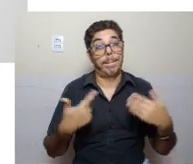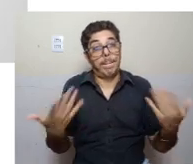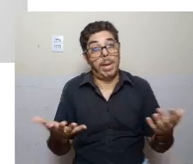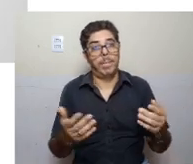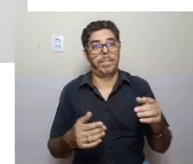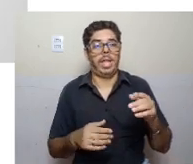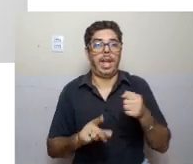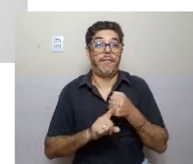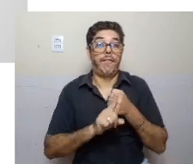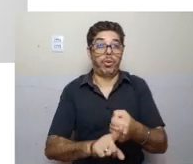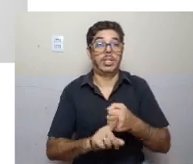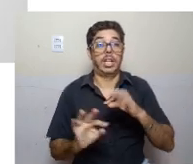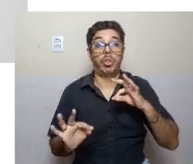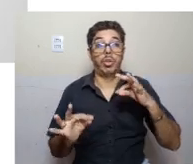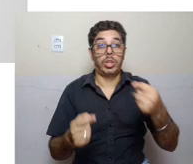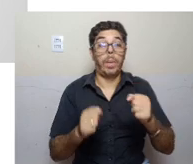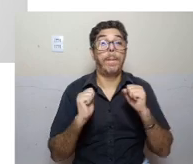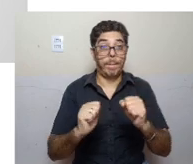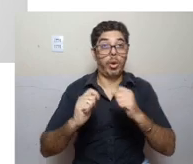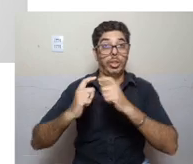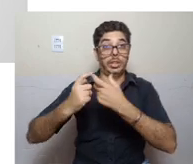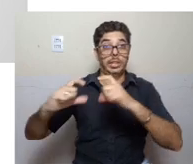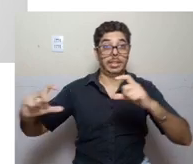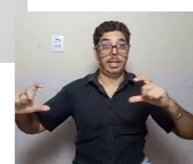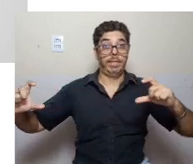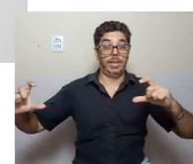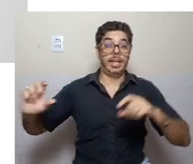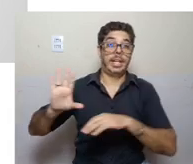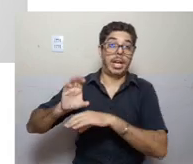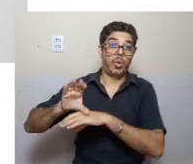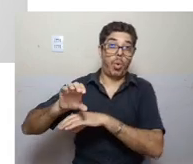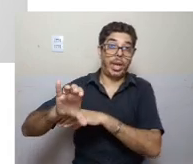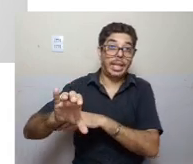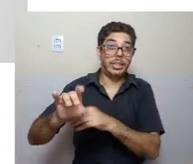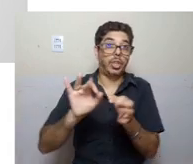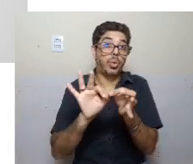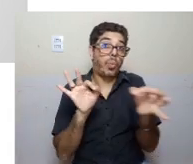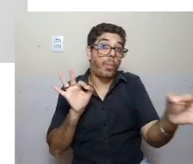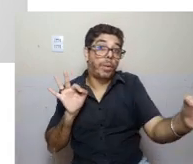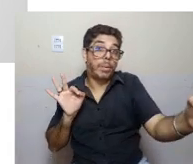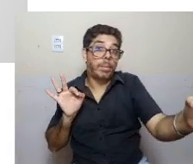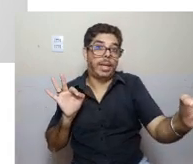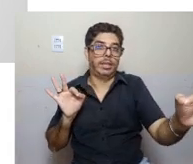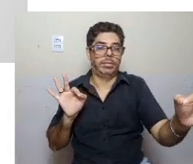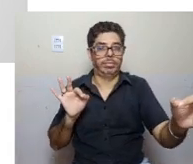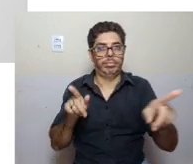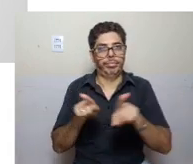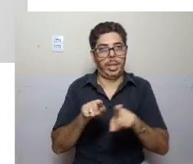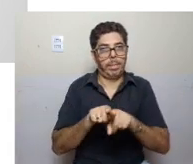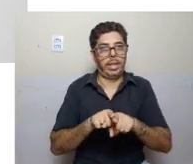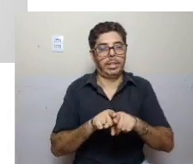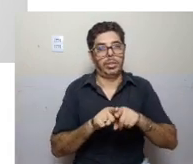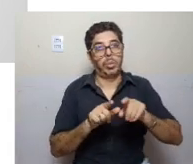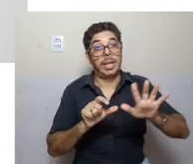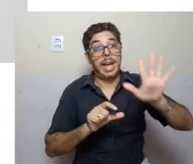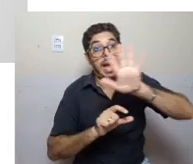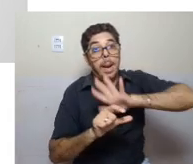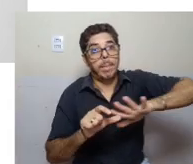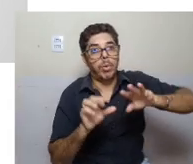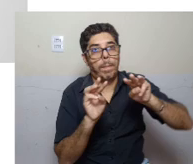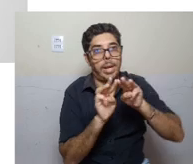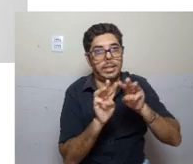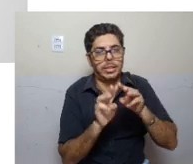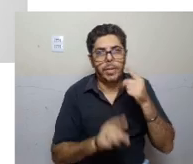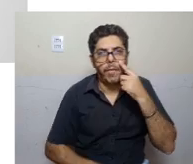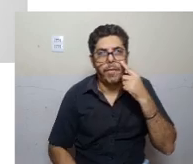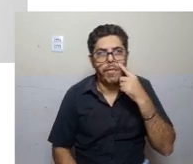a força total no fio pode ser escrita em função da corrente, do comprimento do fio e do campo magnético. Note